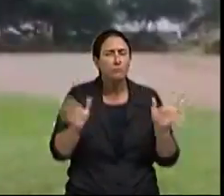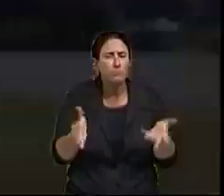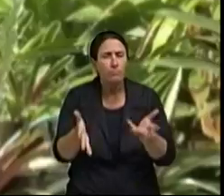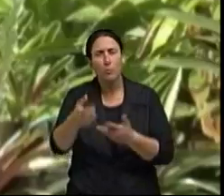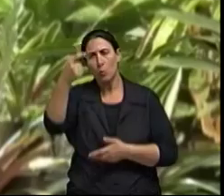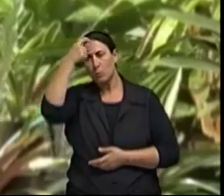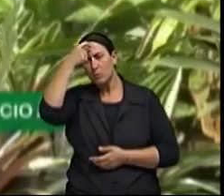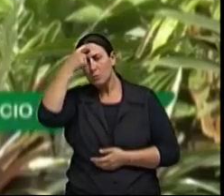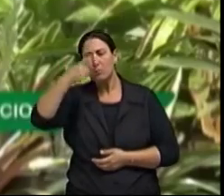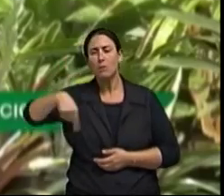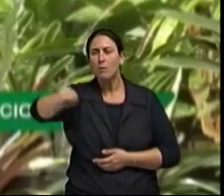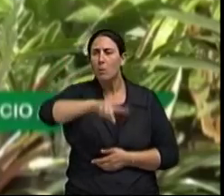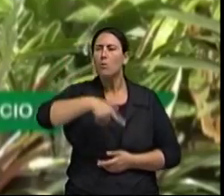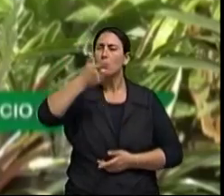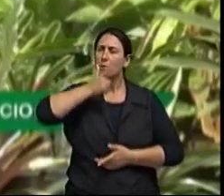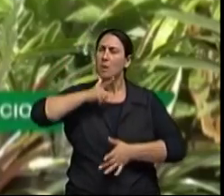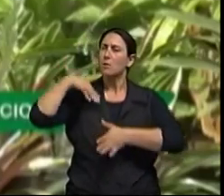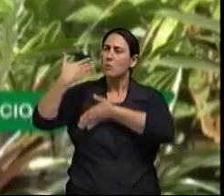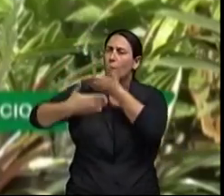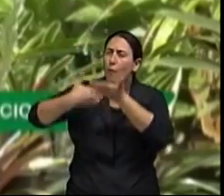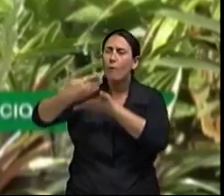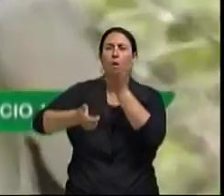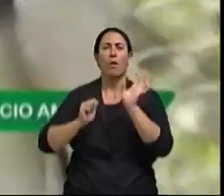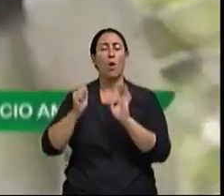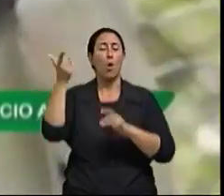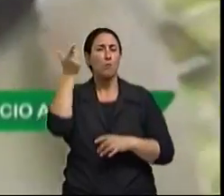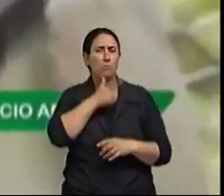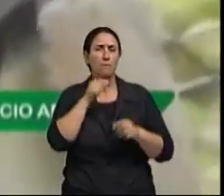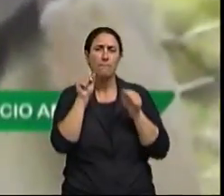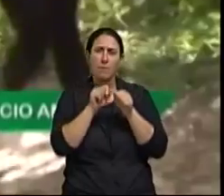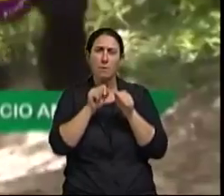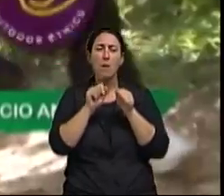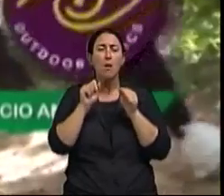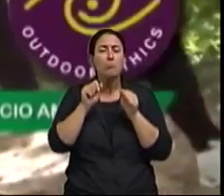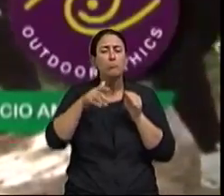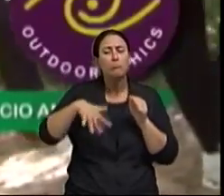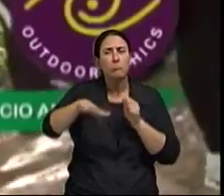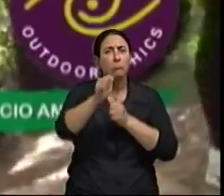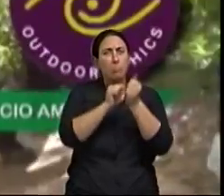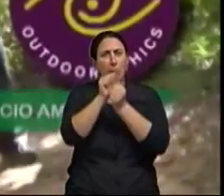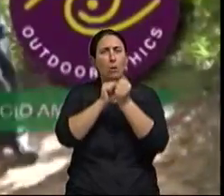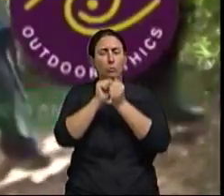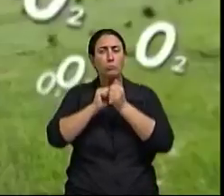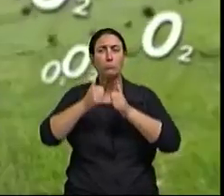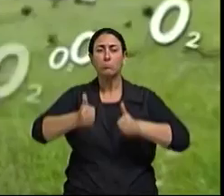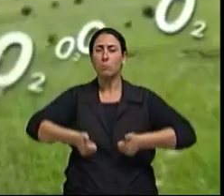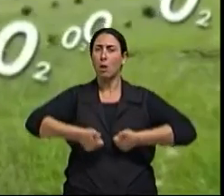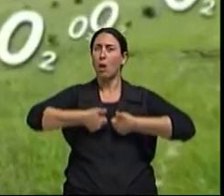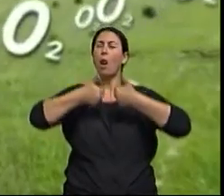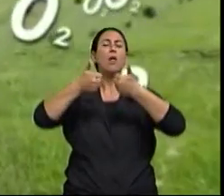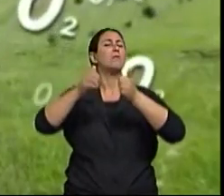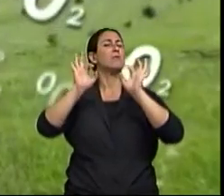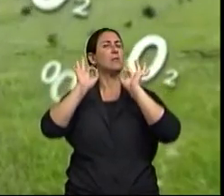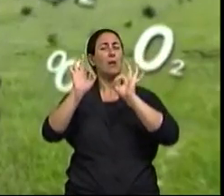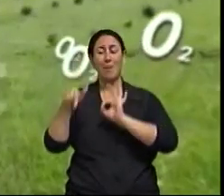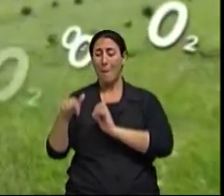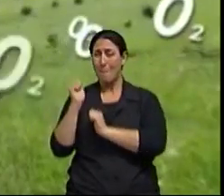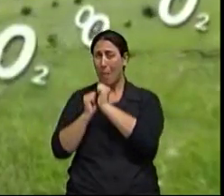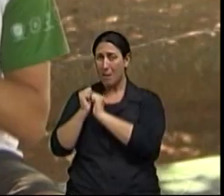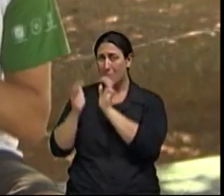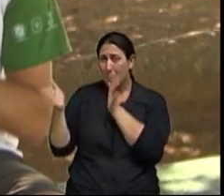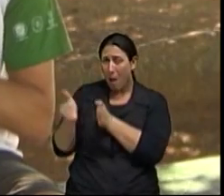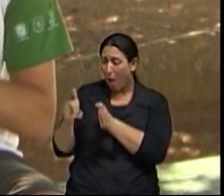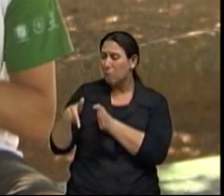pequenas empresas a desenvolverem ações sustentáveis no seu âmbito empresarial, com certeza o micro e pequeno empresário ele é muito